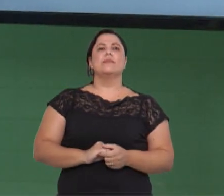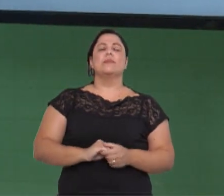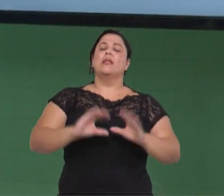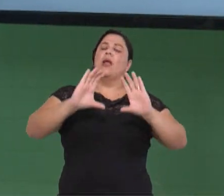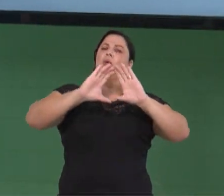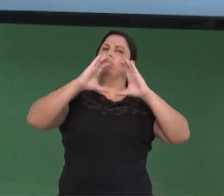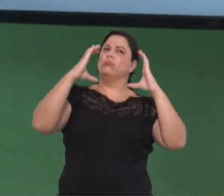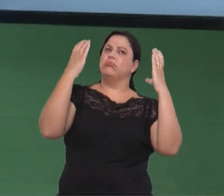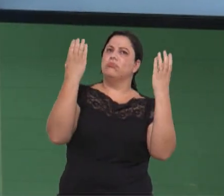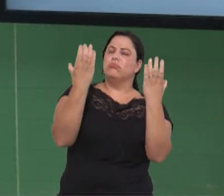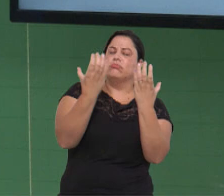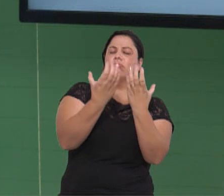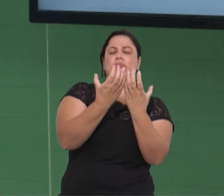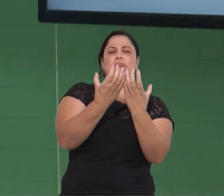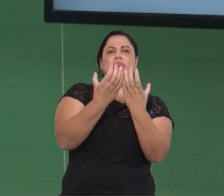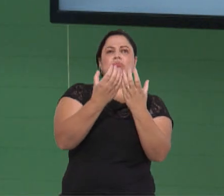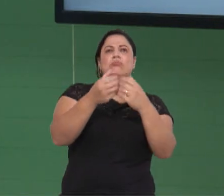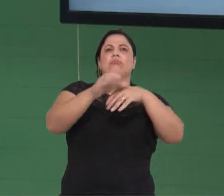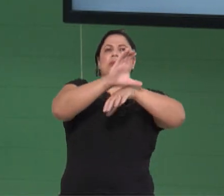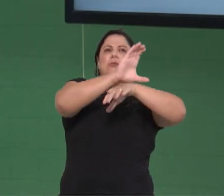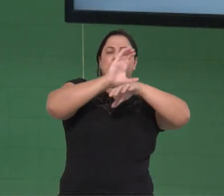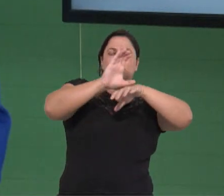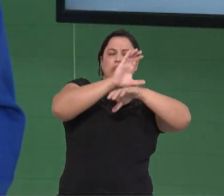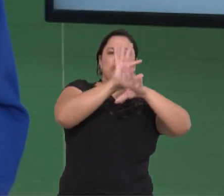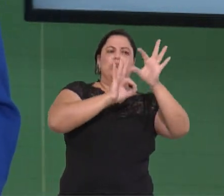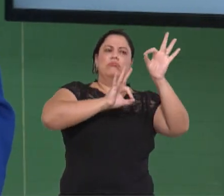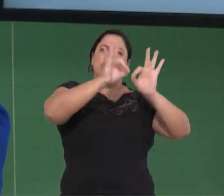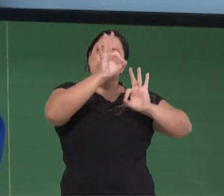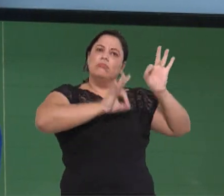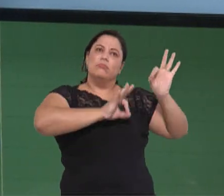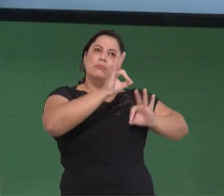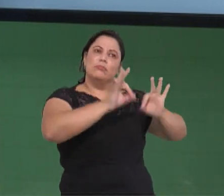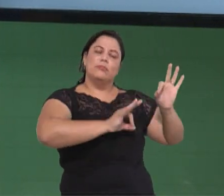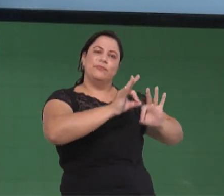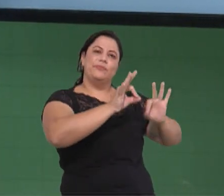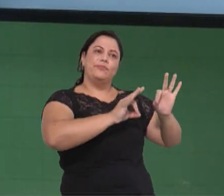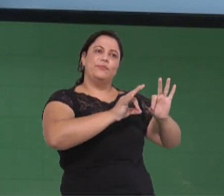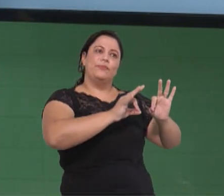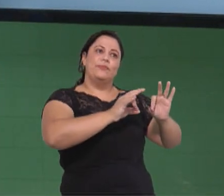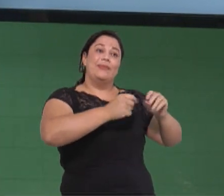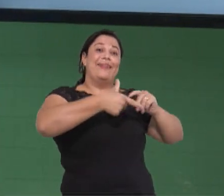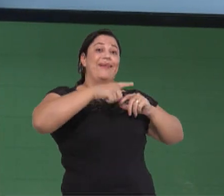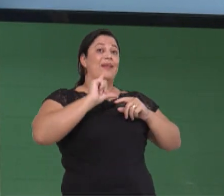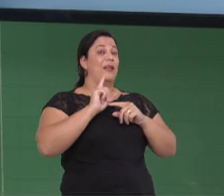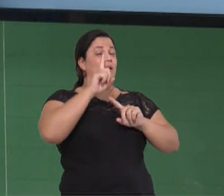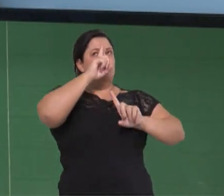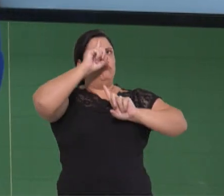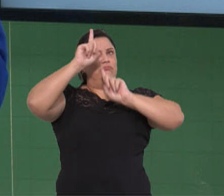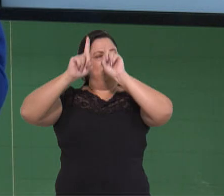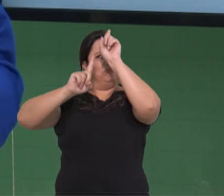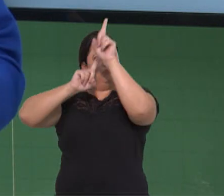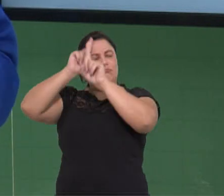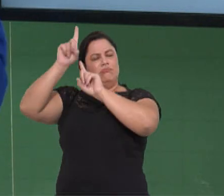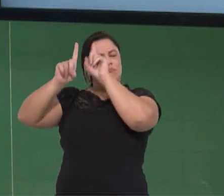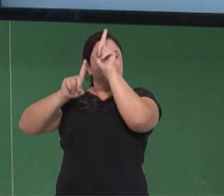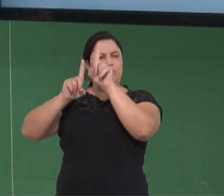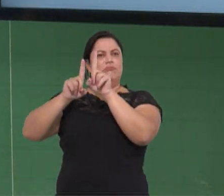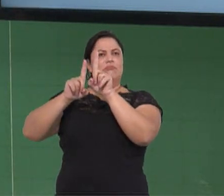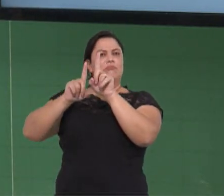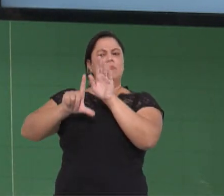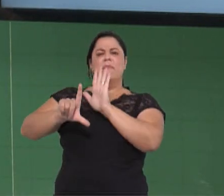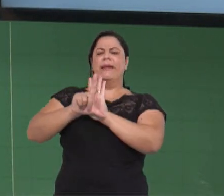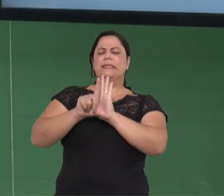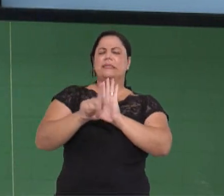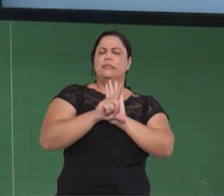Constituição, antes mesmo da Constituição ficar pronta, eles têm que criar algumas leis, algumas